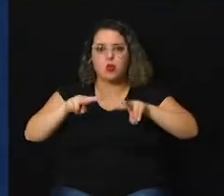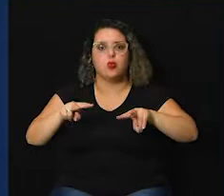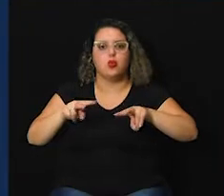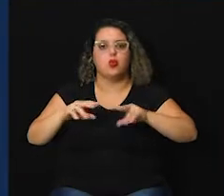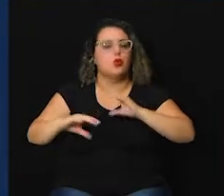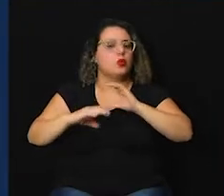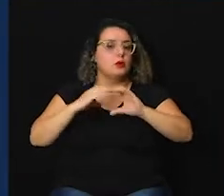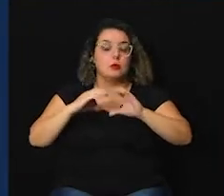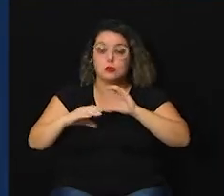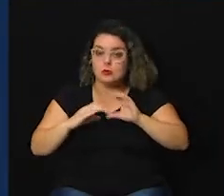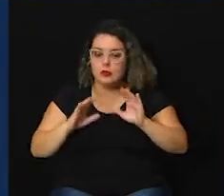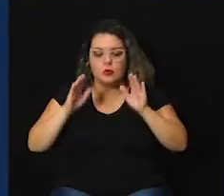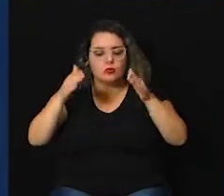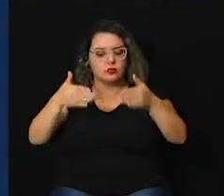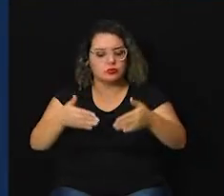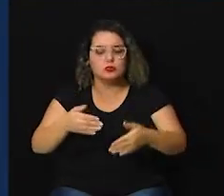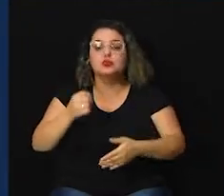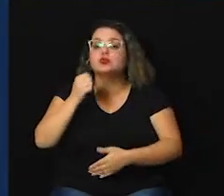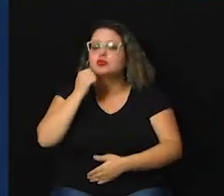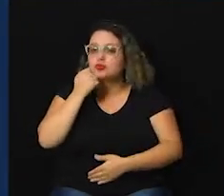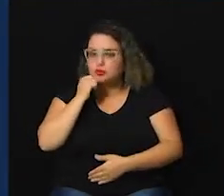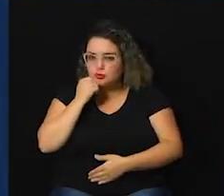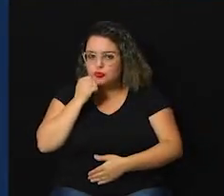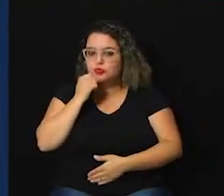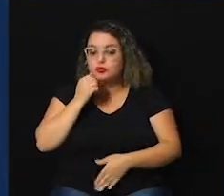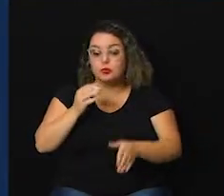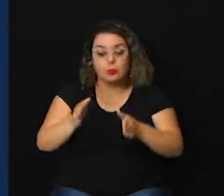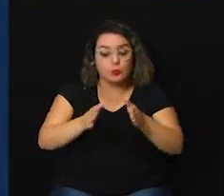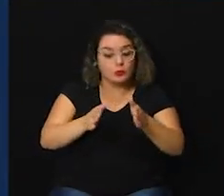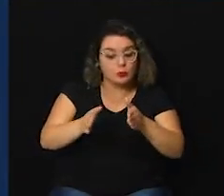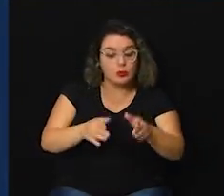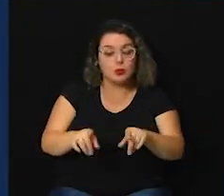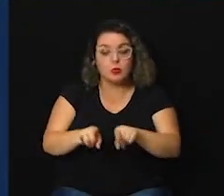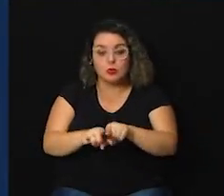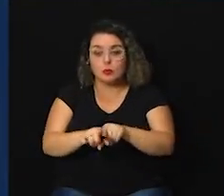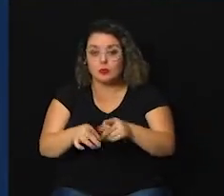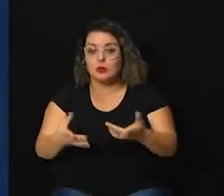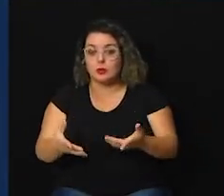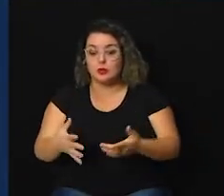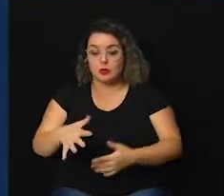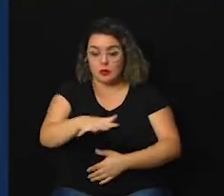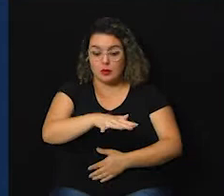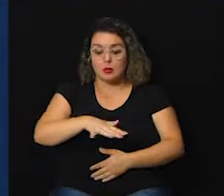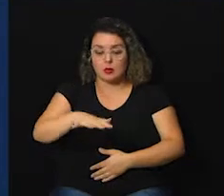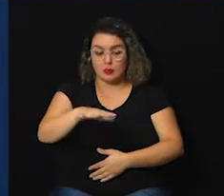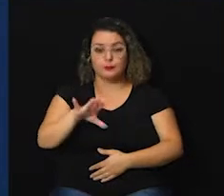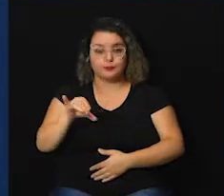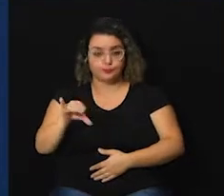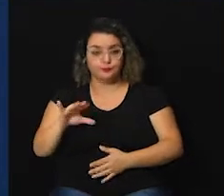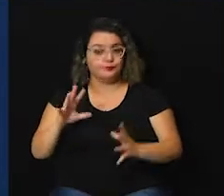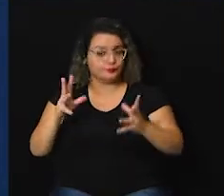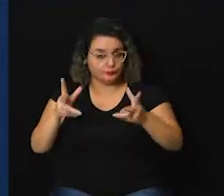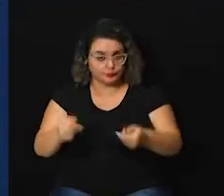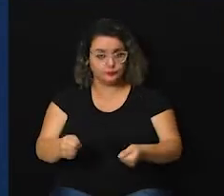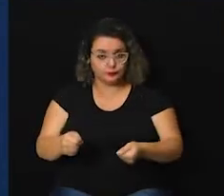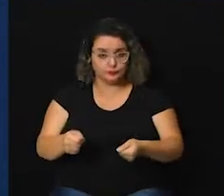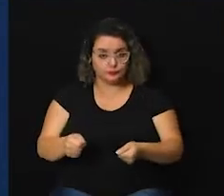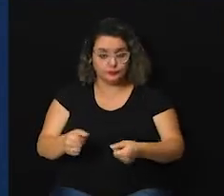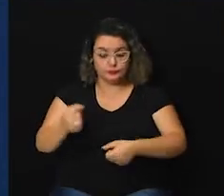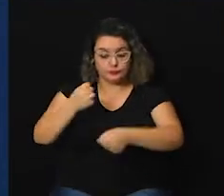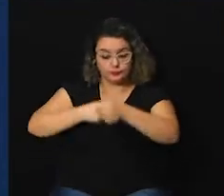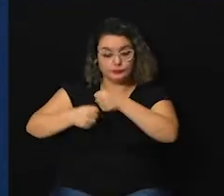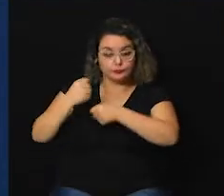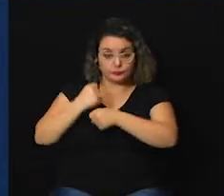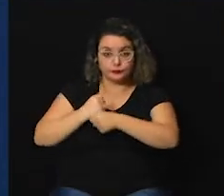veículos de comunicação voltados para a ciência, em periódicos também e no meio científico em geral. Naquele